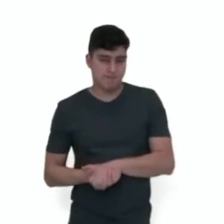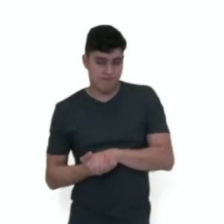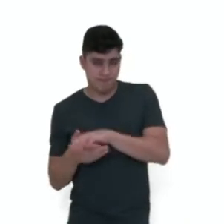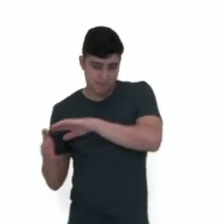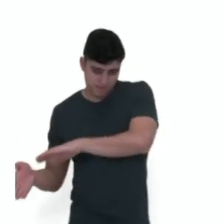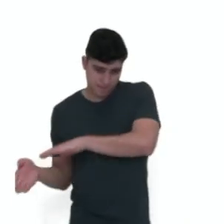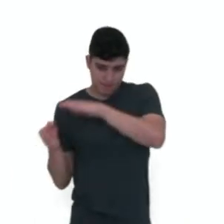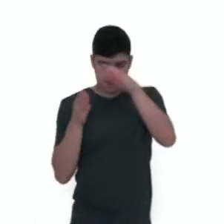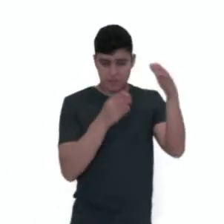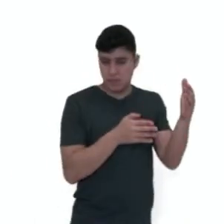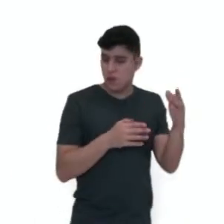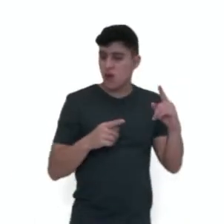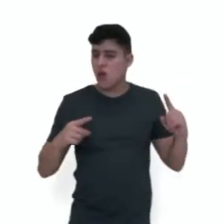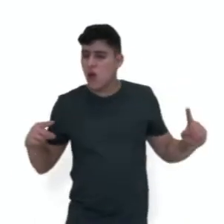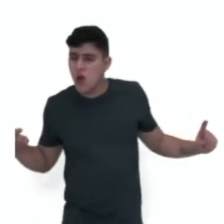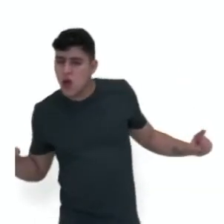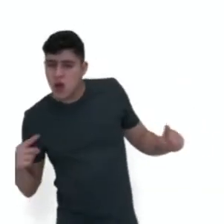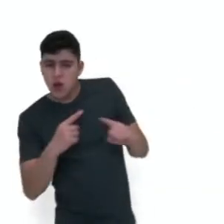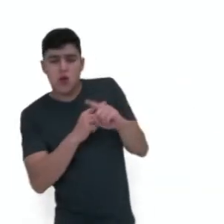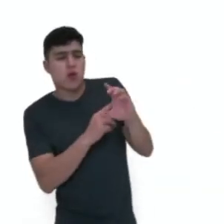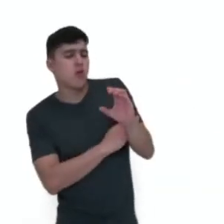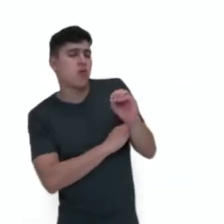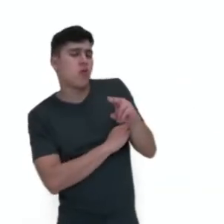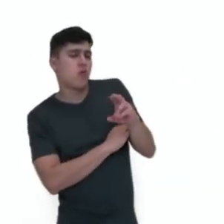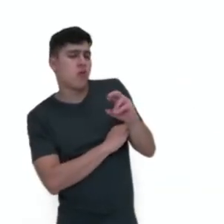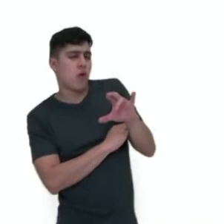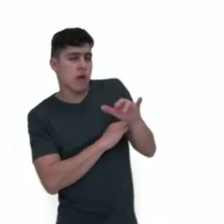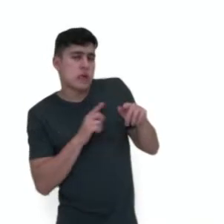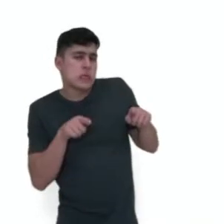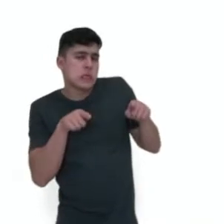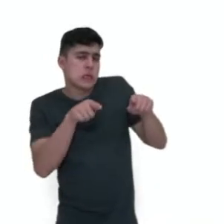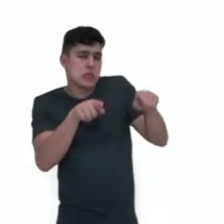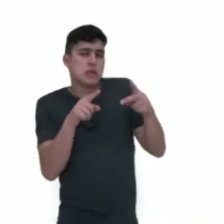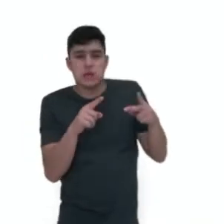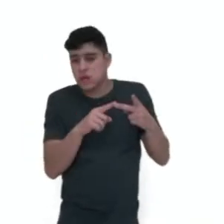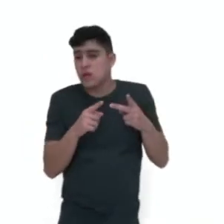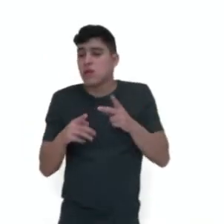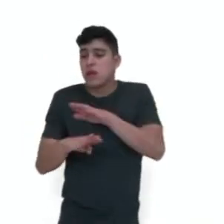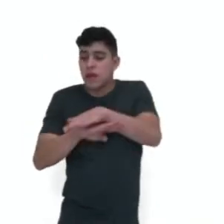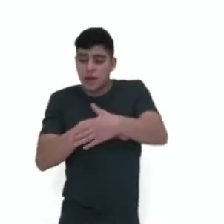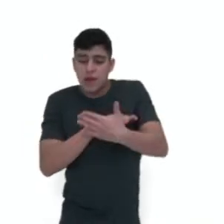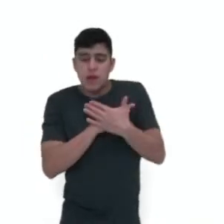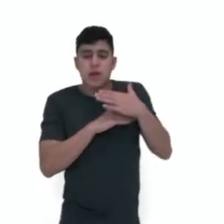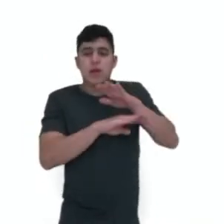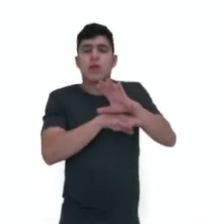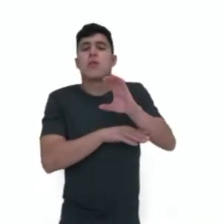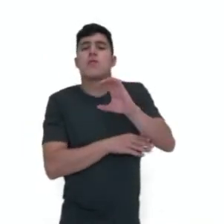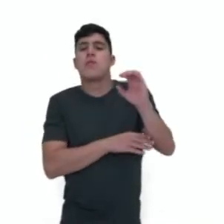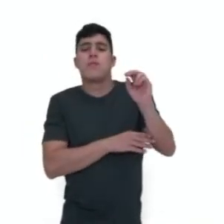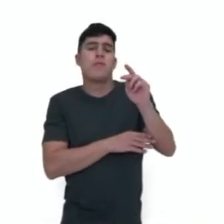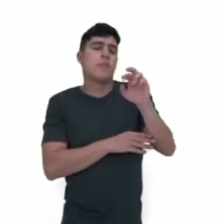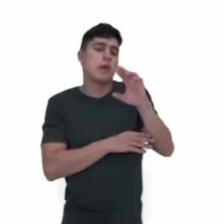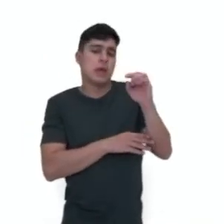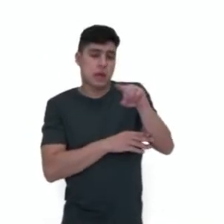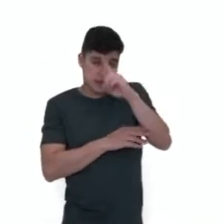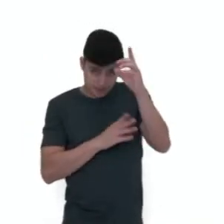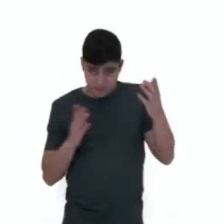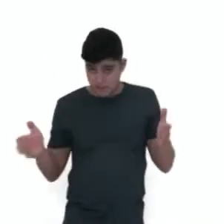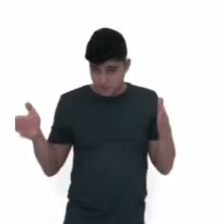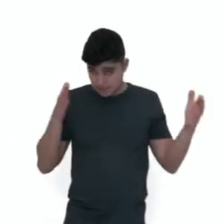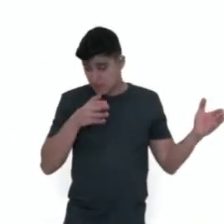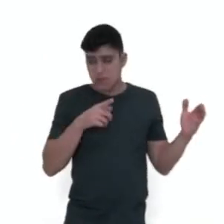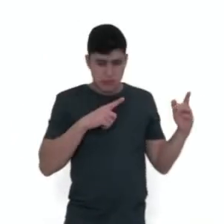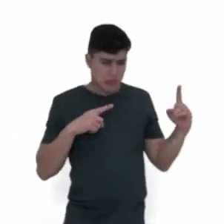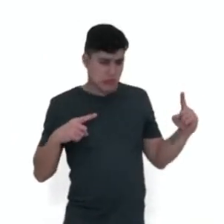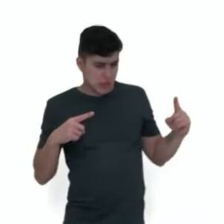Concorrência ou cooperação. Duas características atuais do processo de transnacionalização das empresas são a concorrência e,